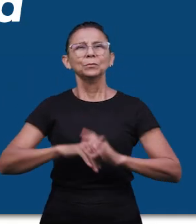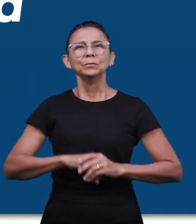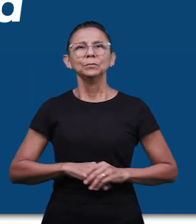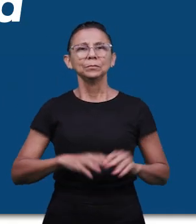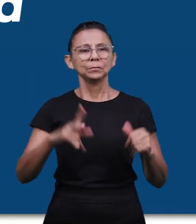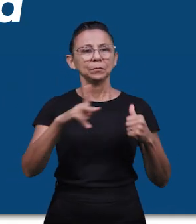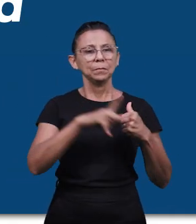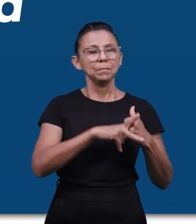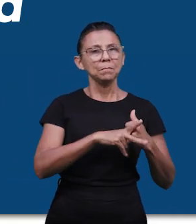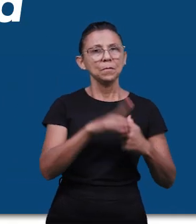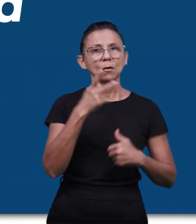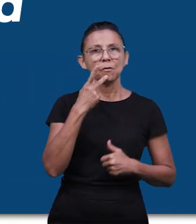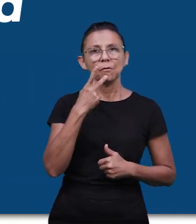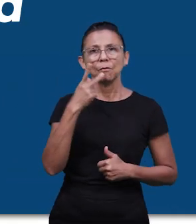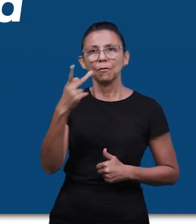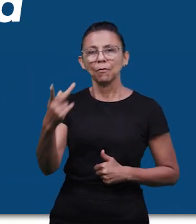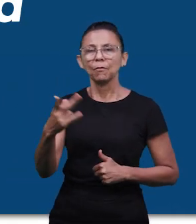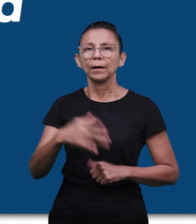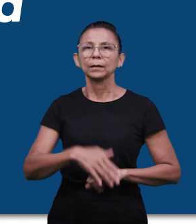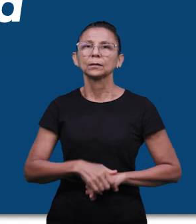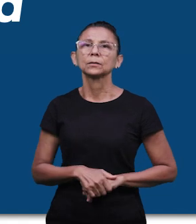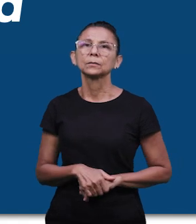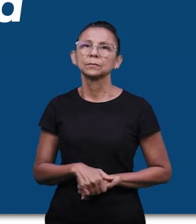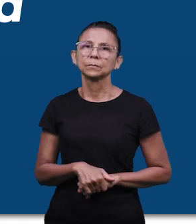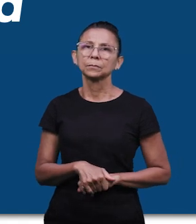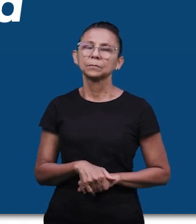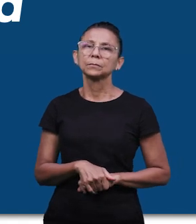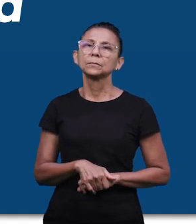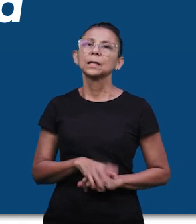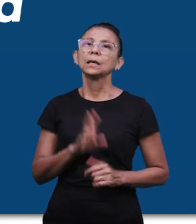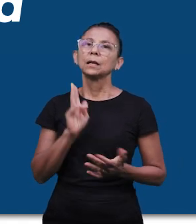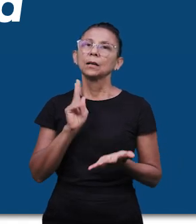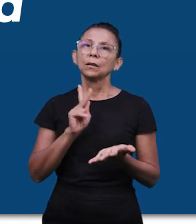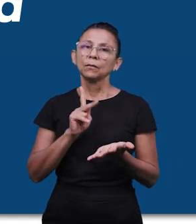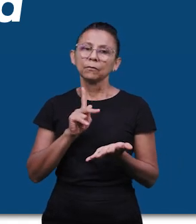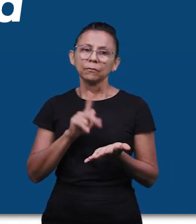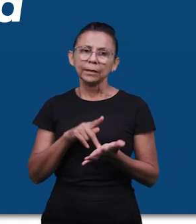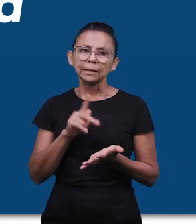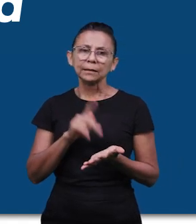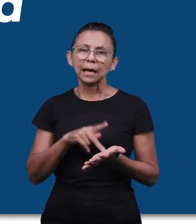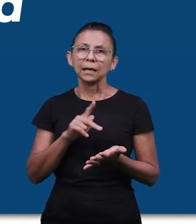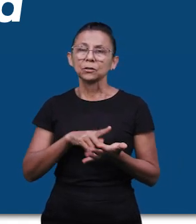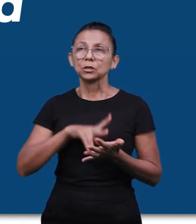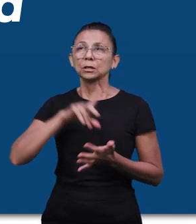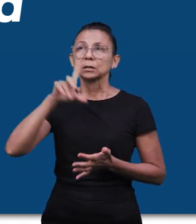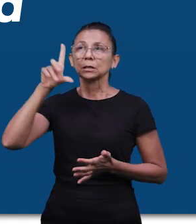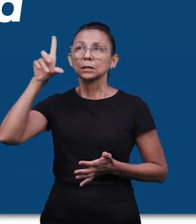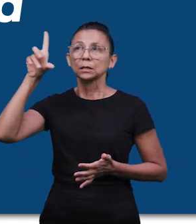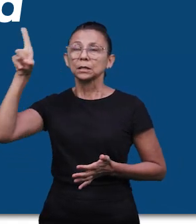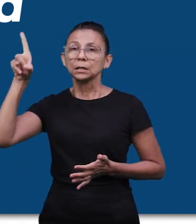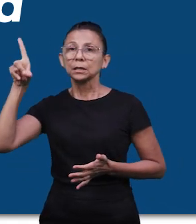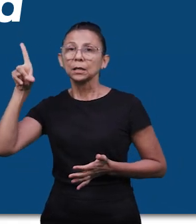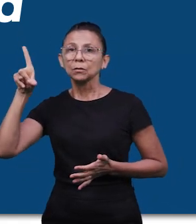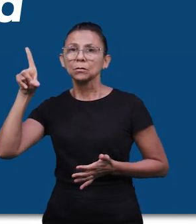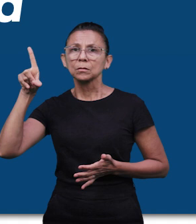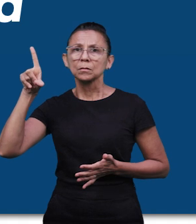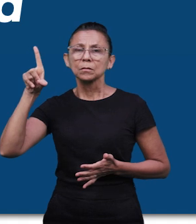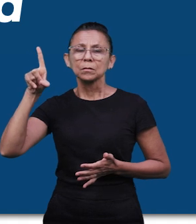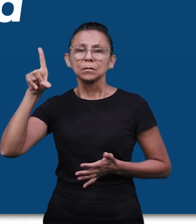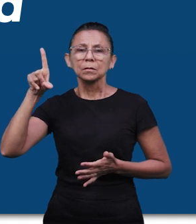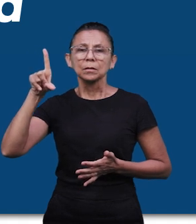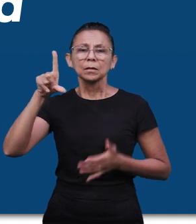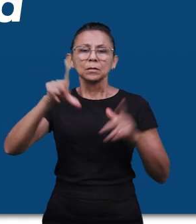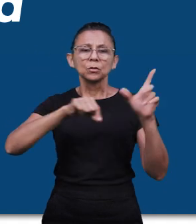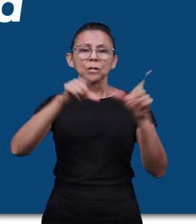a boca, disse: conheço por verdade que Deus não faz acepção de pessoas, mas que lhe